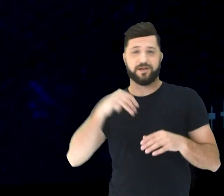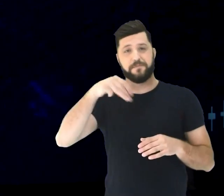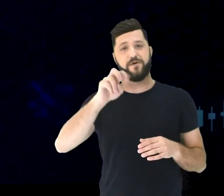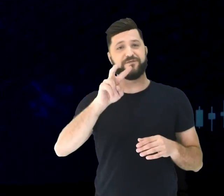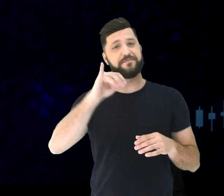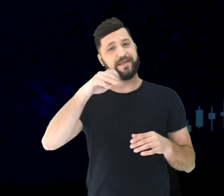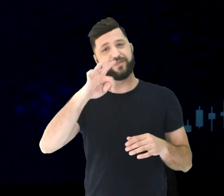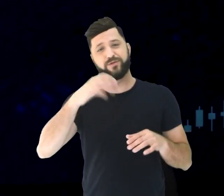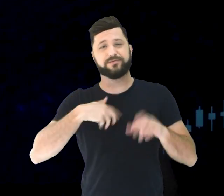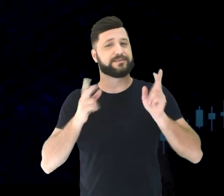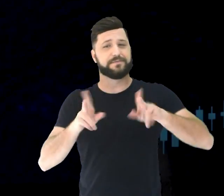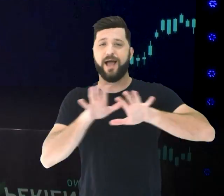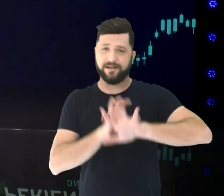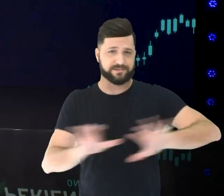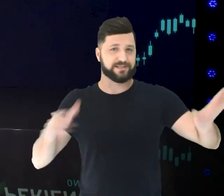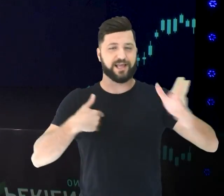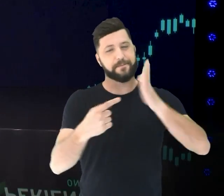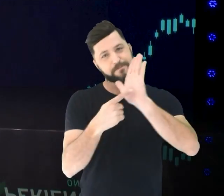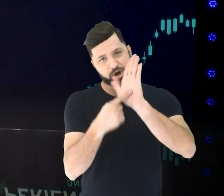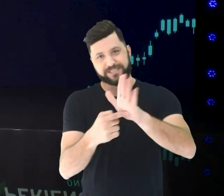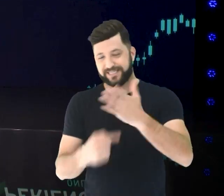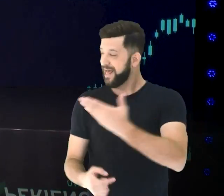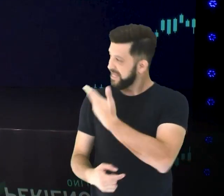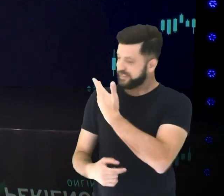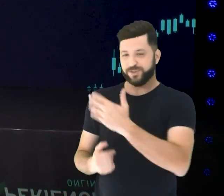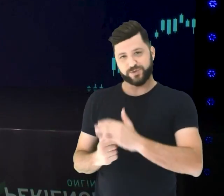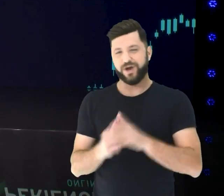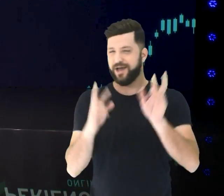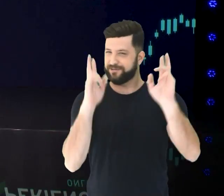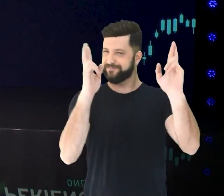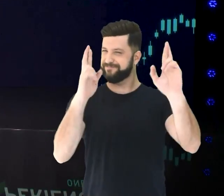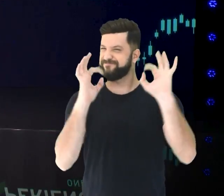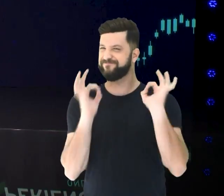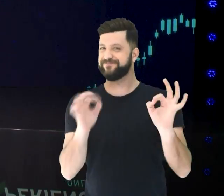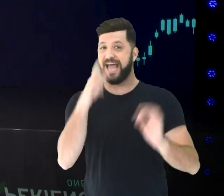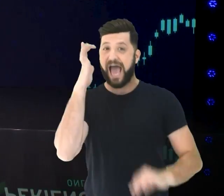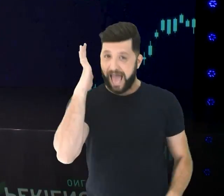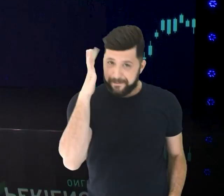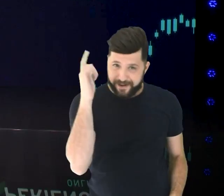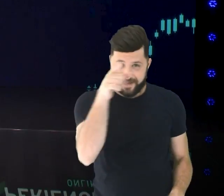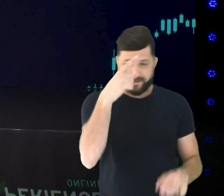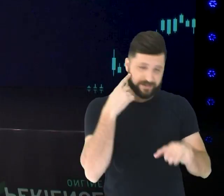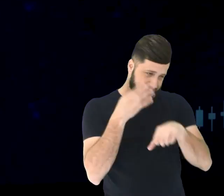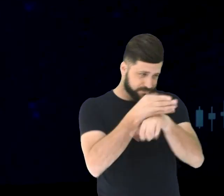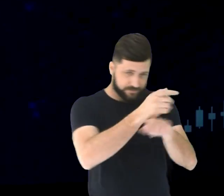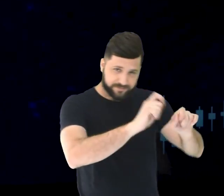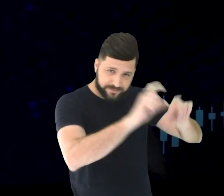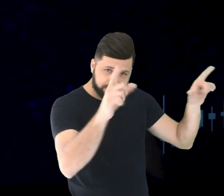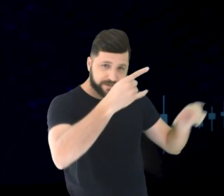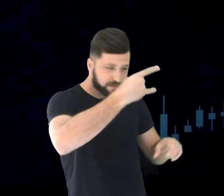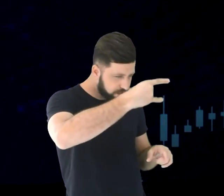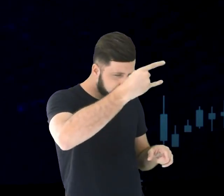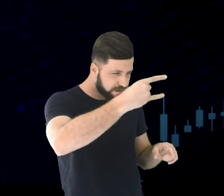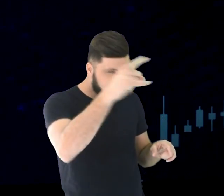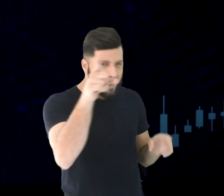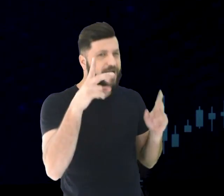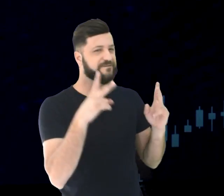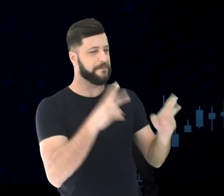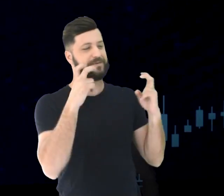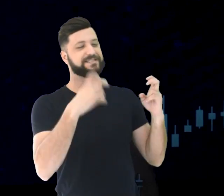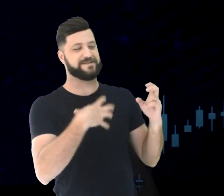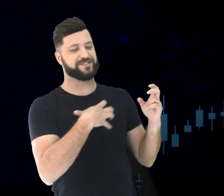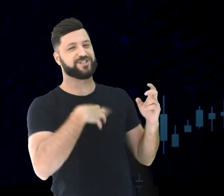comprimento Esse é o ciclo que eu queria mostrar para vocês tá então tem certeza que agora amanhã quando o mercado você vai começar